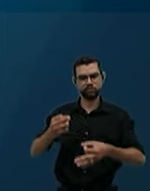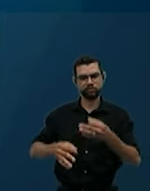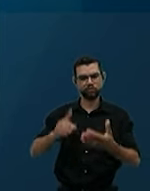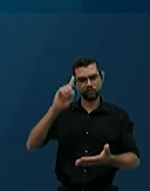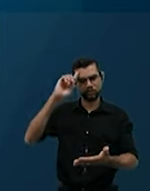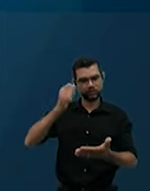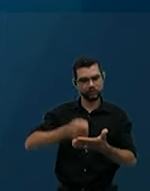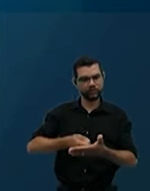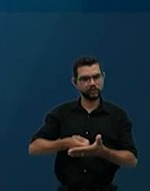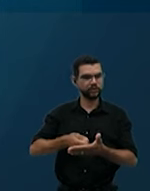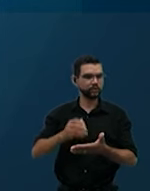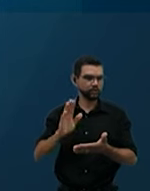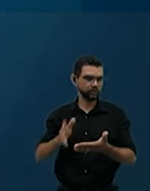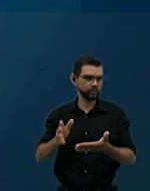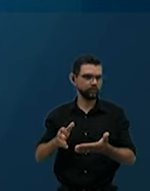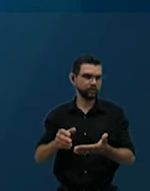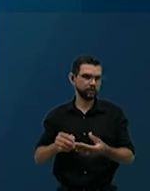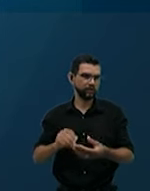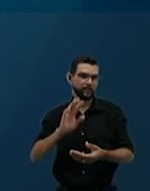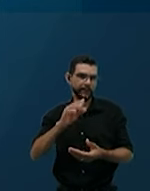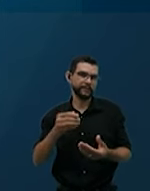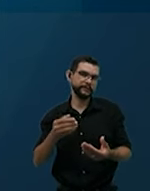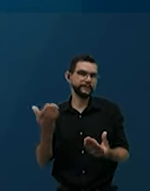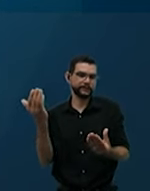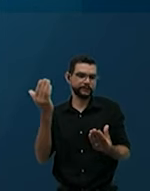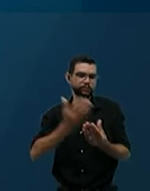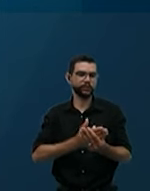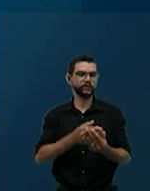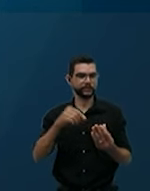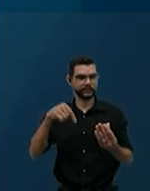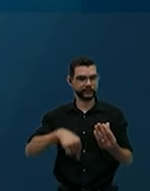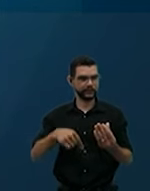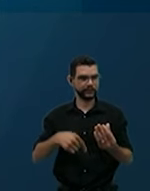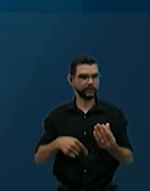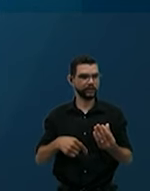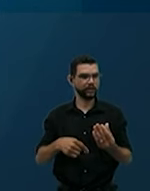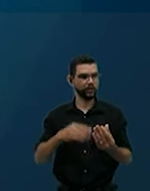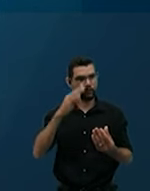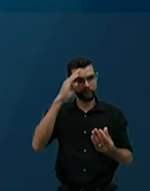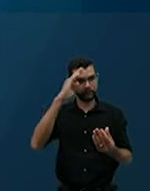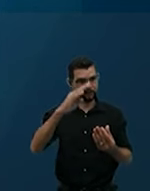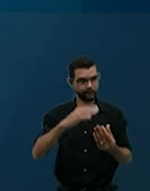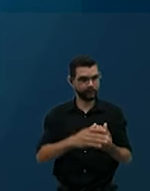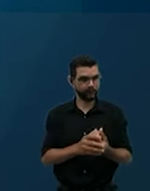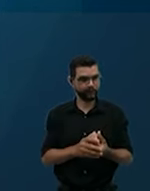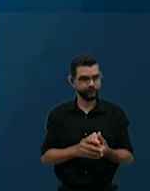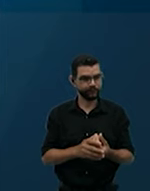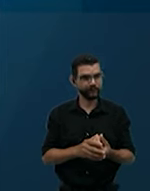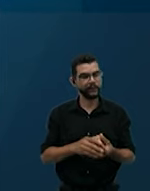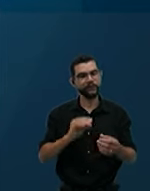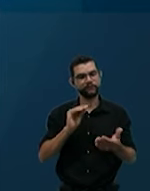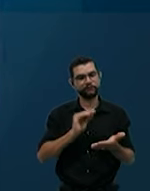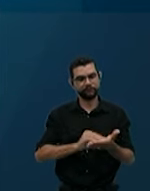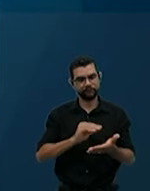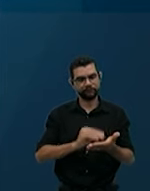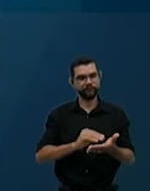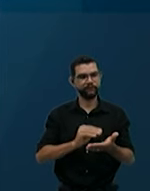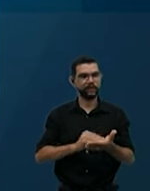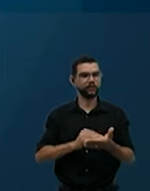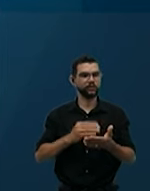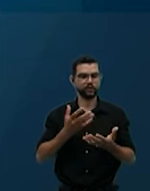no processo subjetivo que está em julgamento, é sobre a falta de interesse de agir. E eu